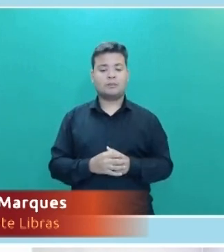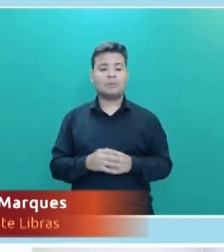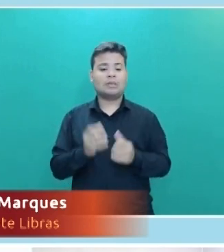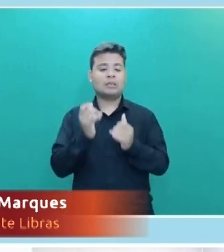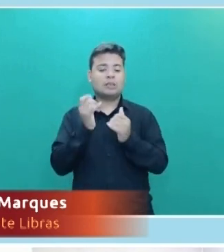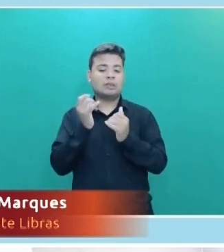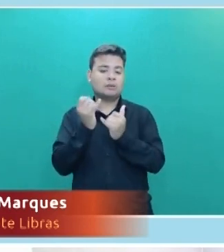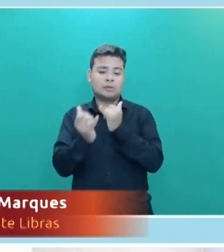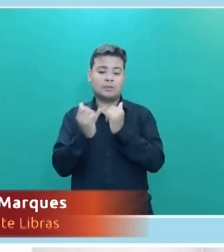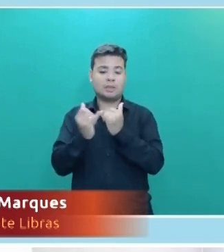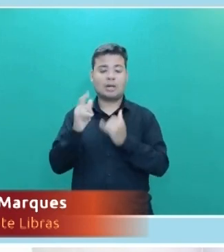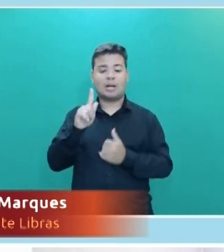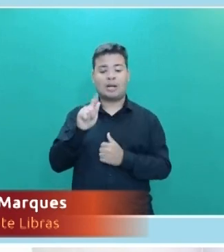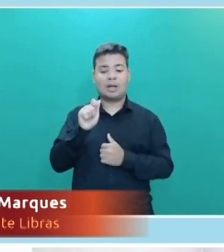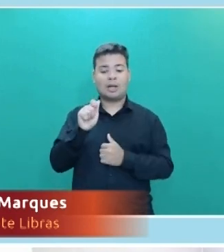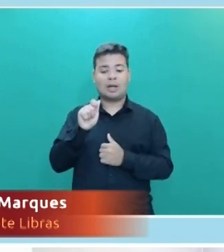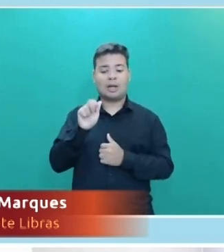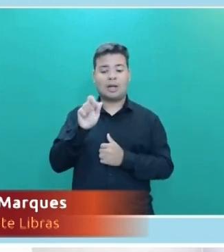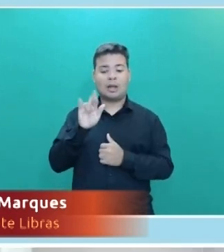vinho, né?